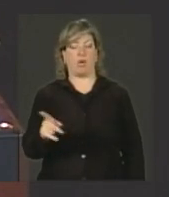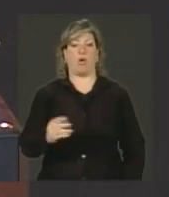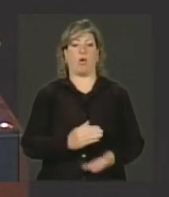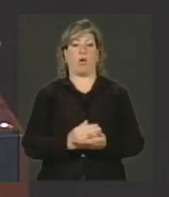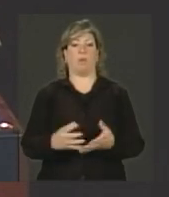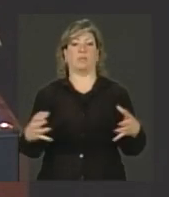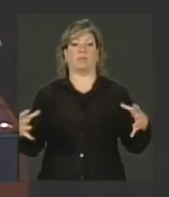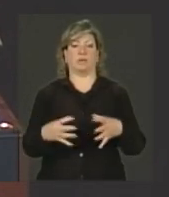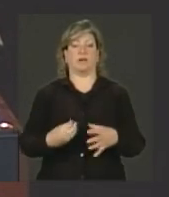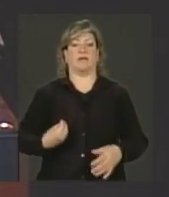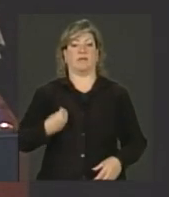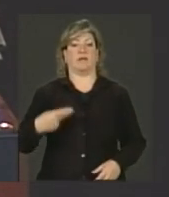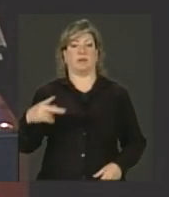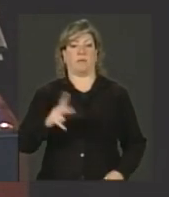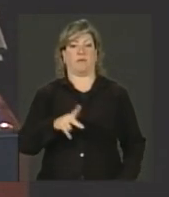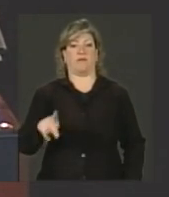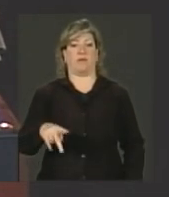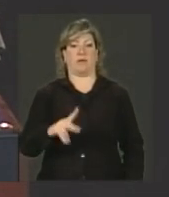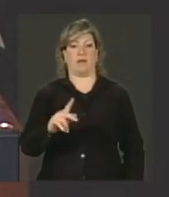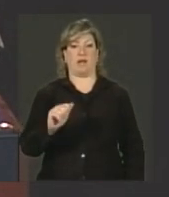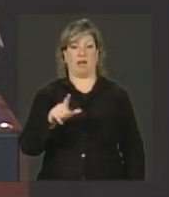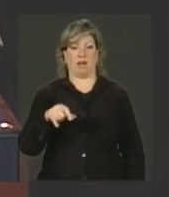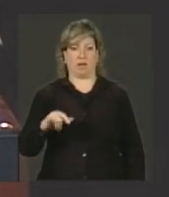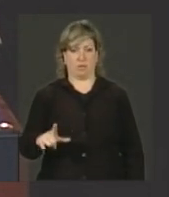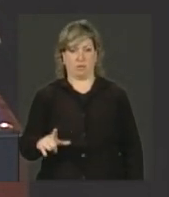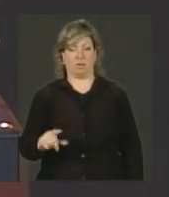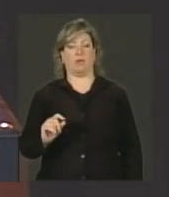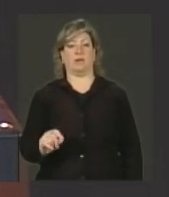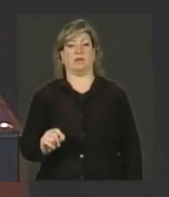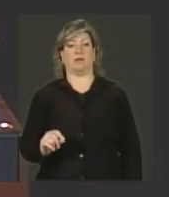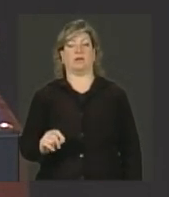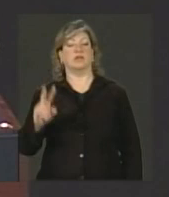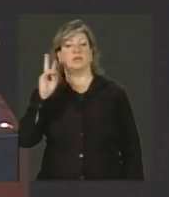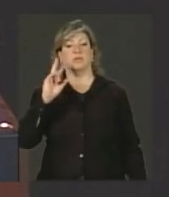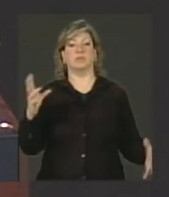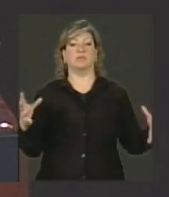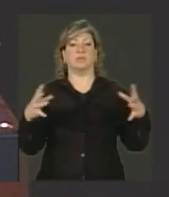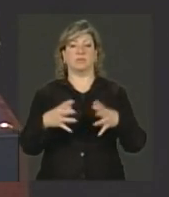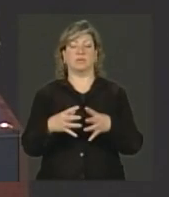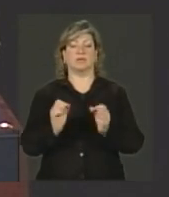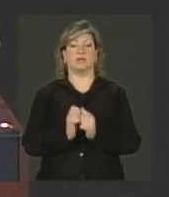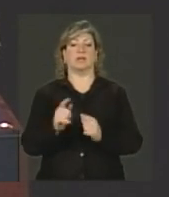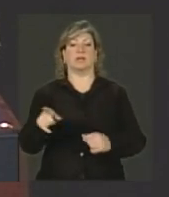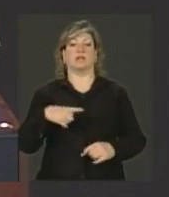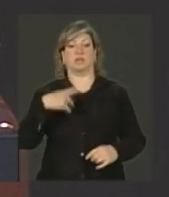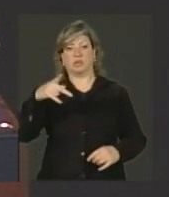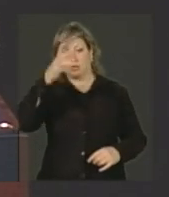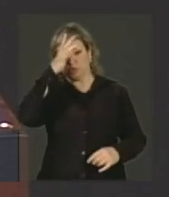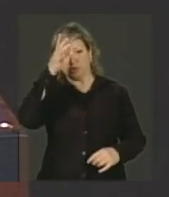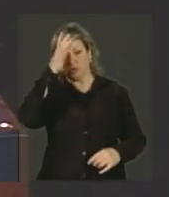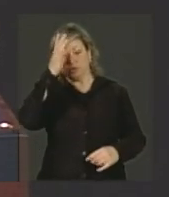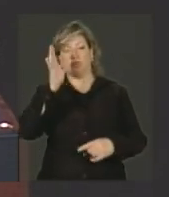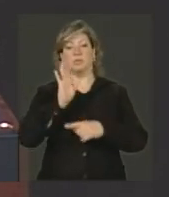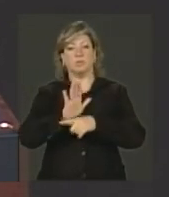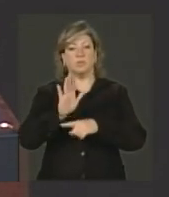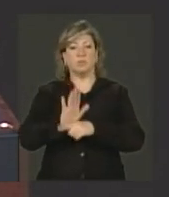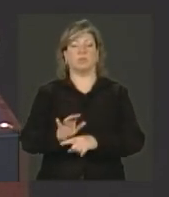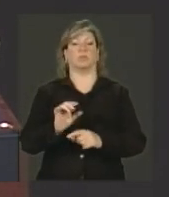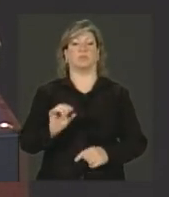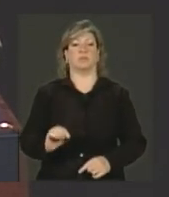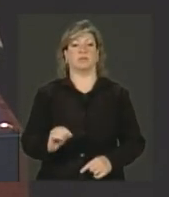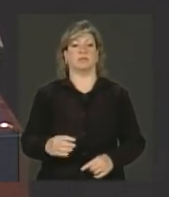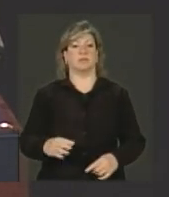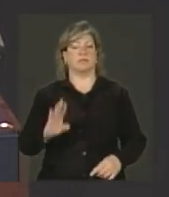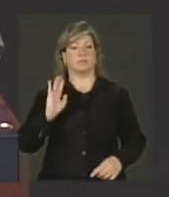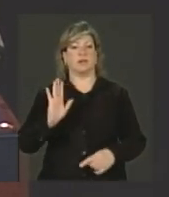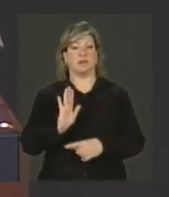parte integrante na vida do professor Calil. Sob a influência do seu tio, o professor Fulvio Pilege, figura